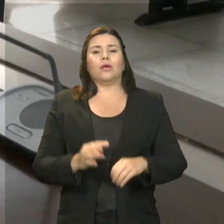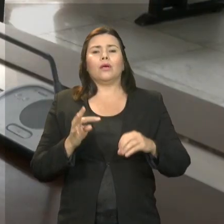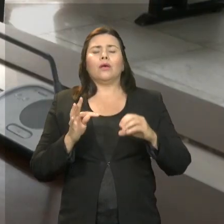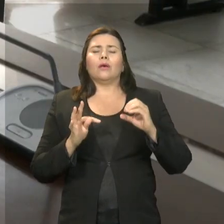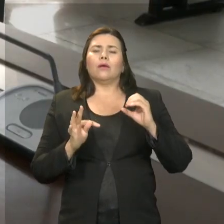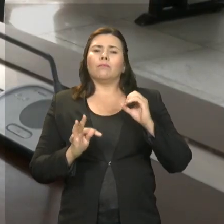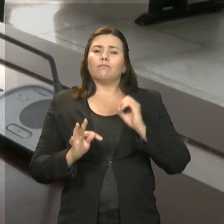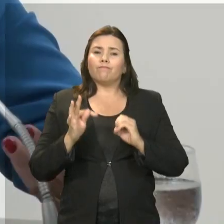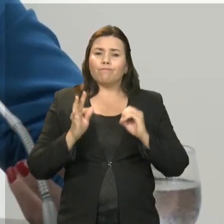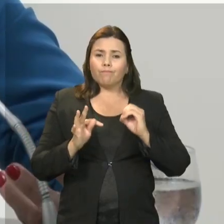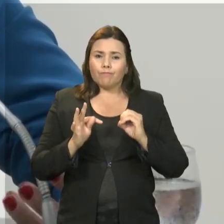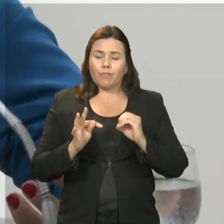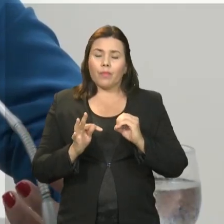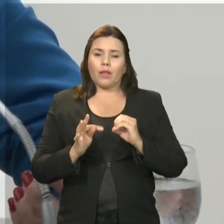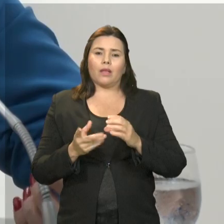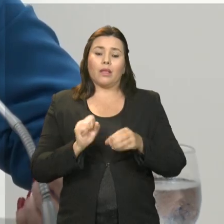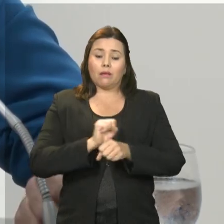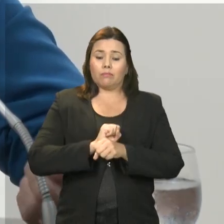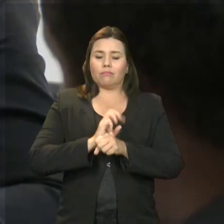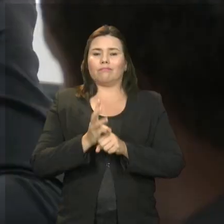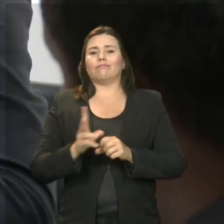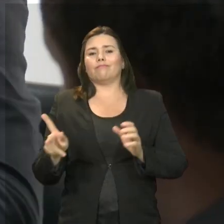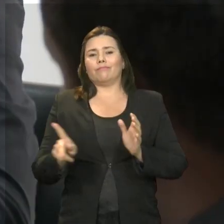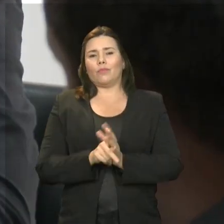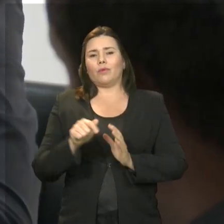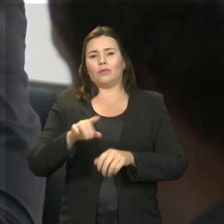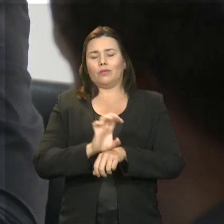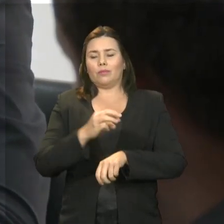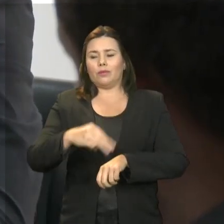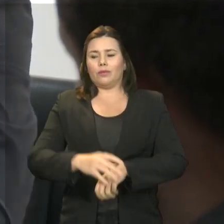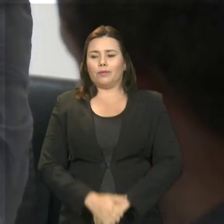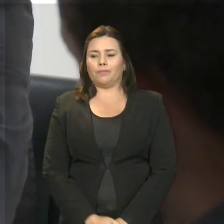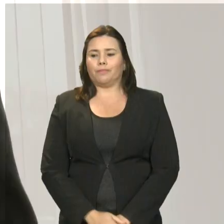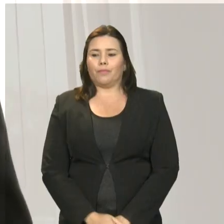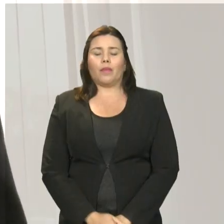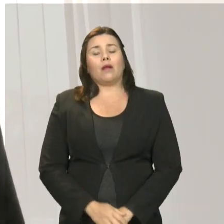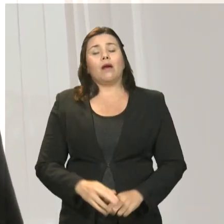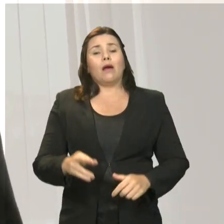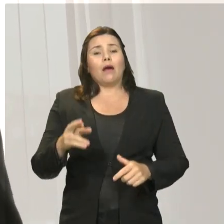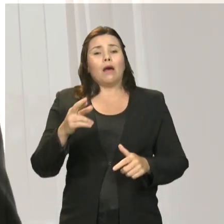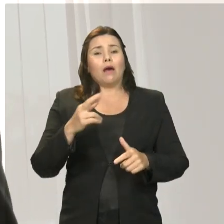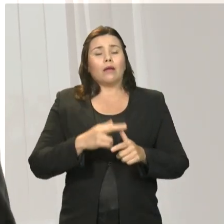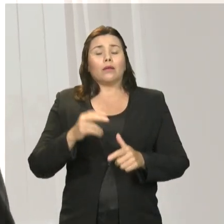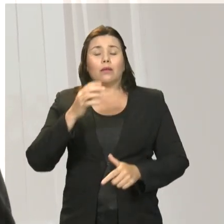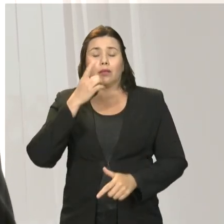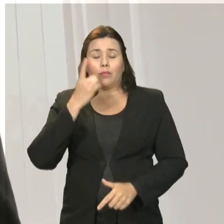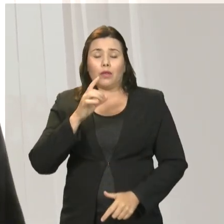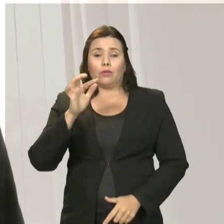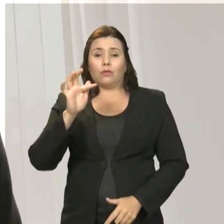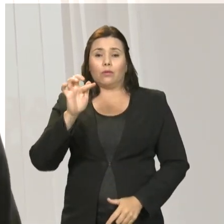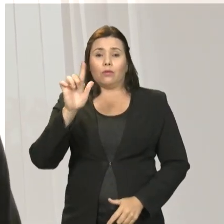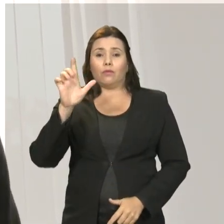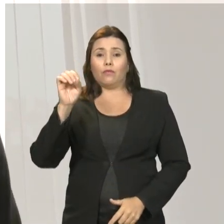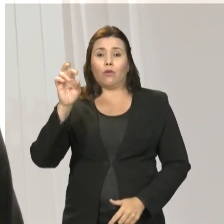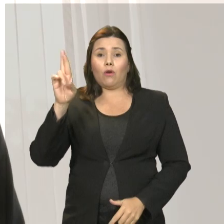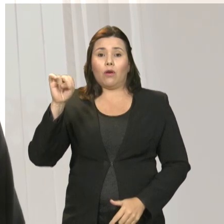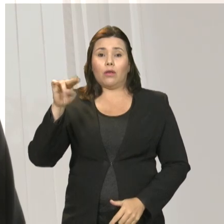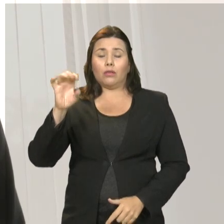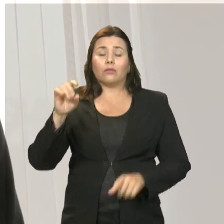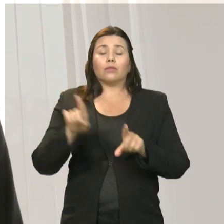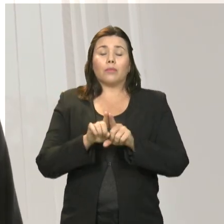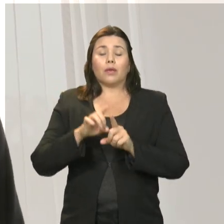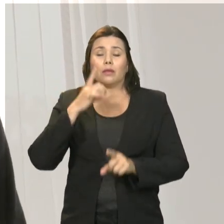encontro contou com a participação da deputada Cláudia Coutinho e do deputado Florêncio Neto. Nós temos uma grande mobilização, vamos tentar